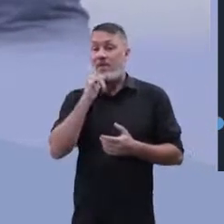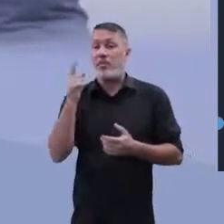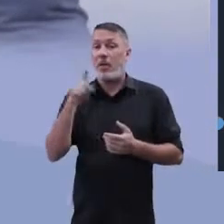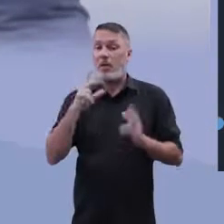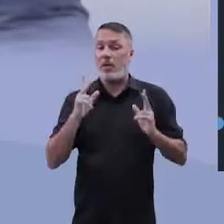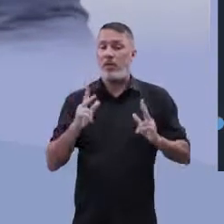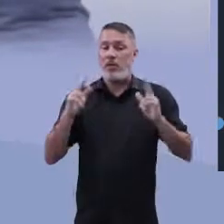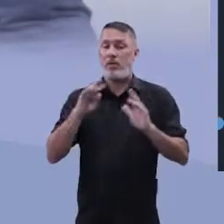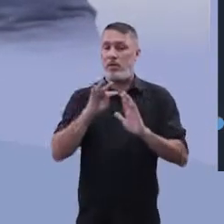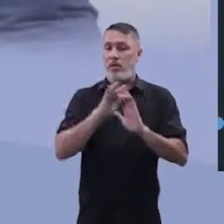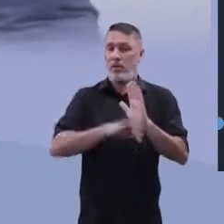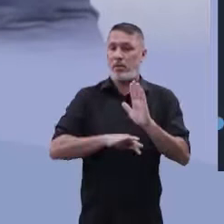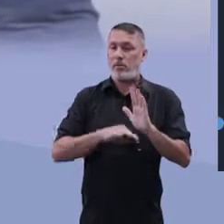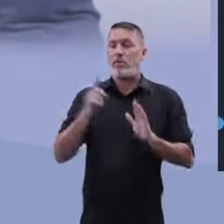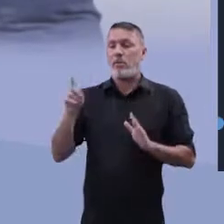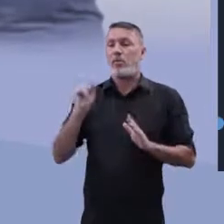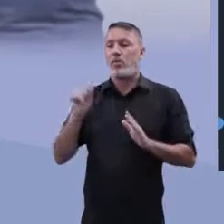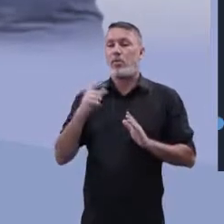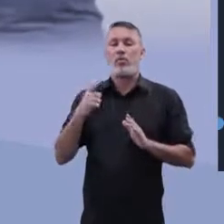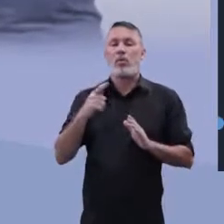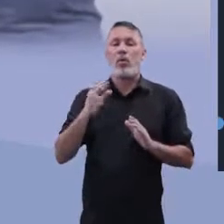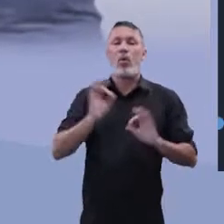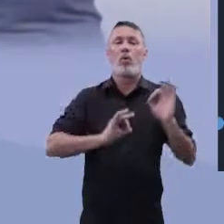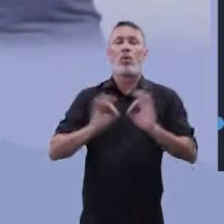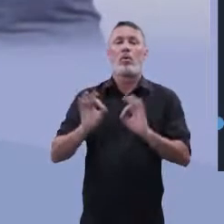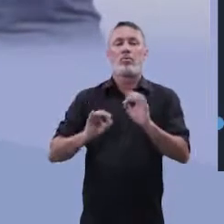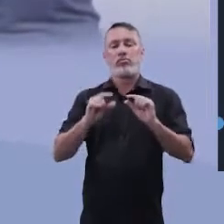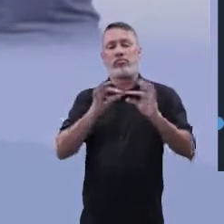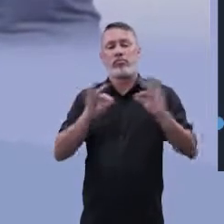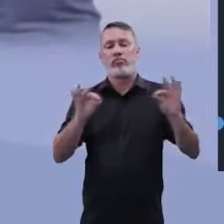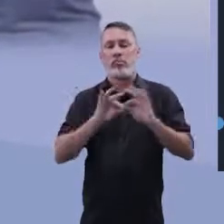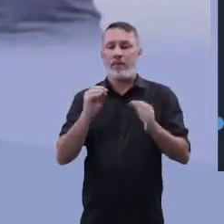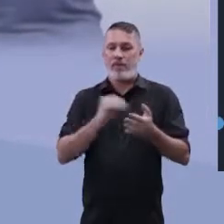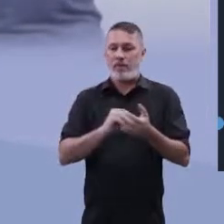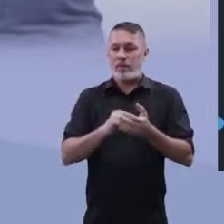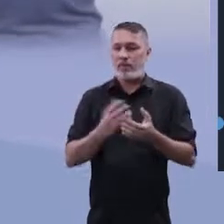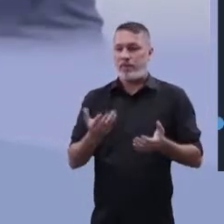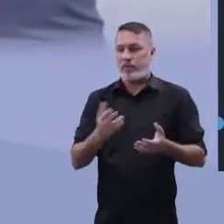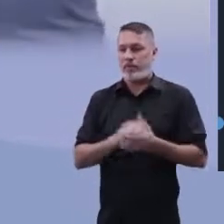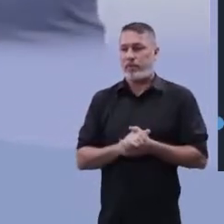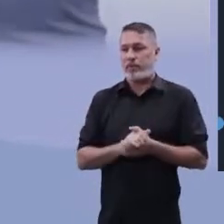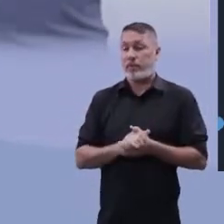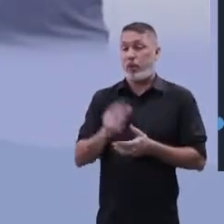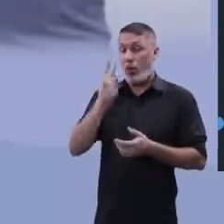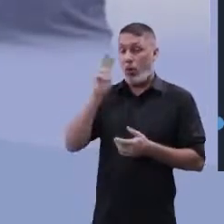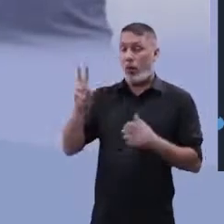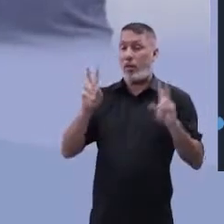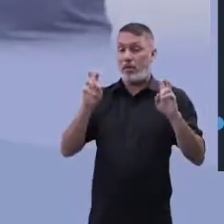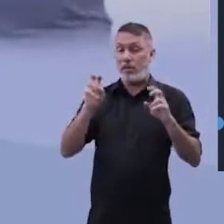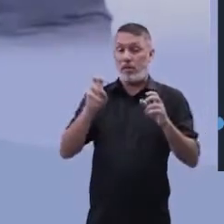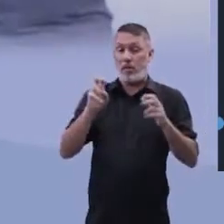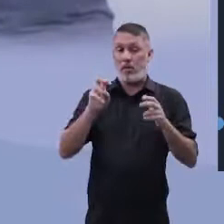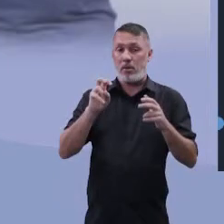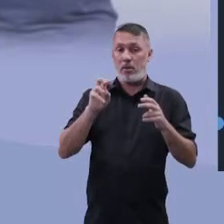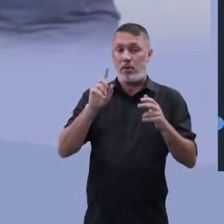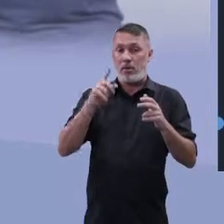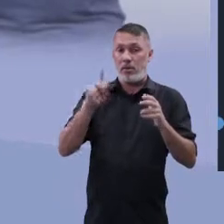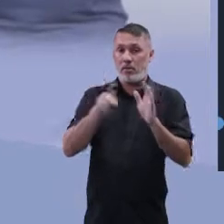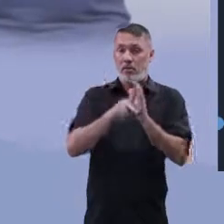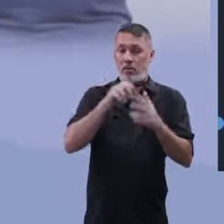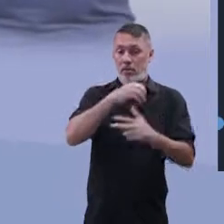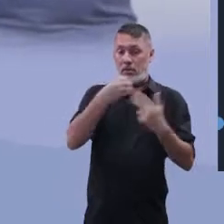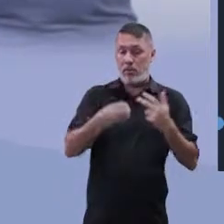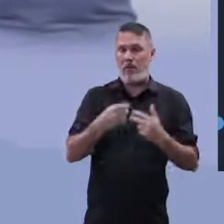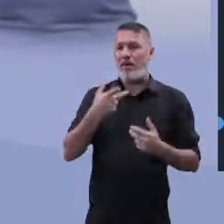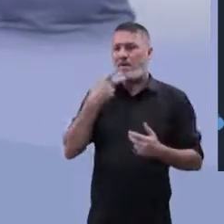infelizmente, é um recorte de um texto, infelizmente ele não teve uma organização textual. Olha aqui que o INEP fala sobre essa redação.